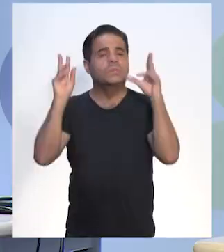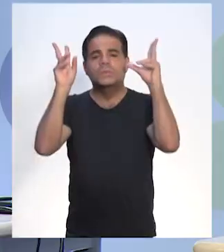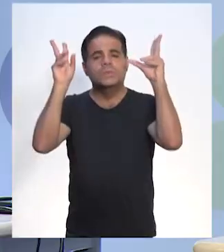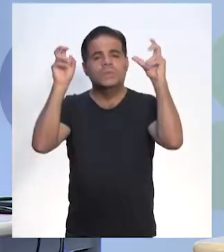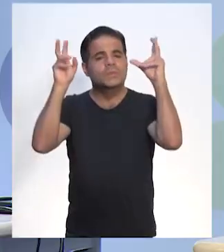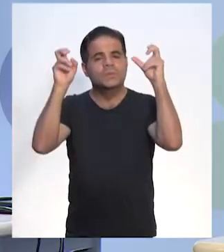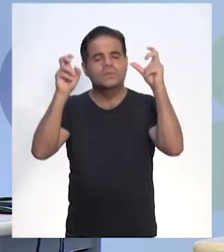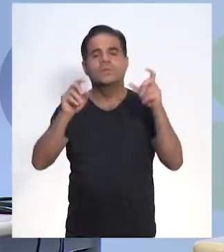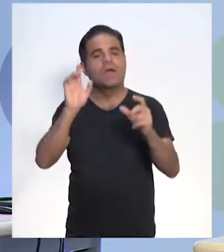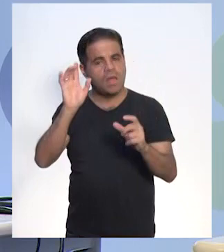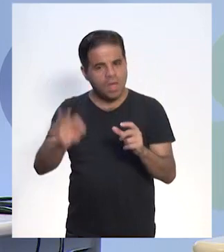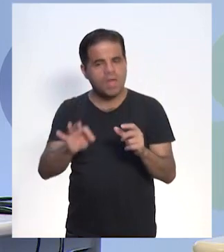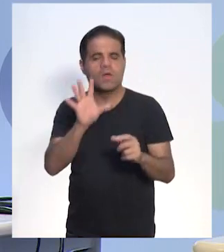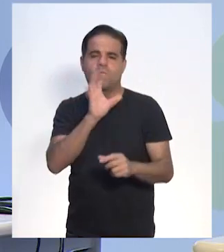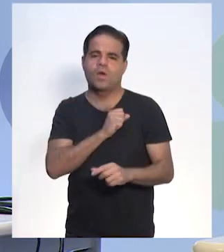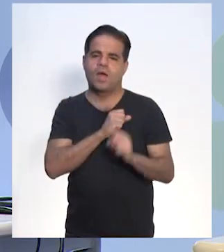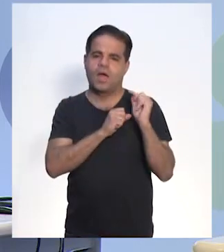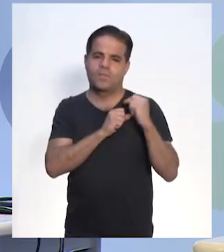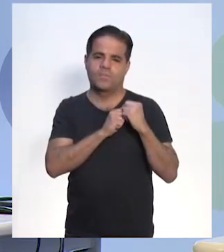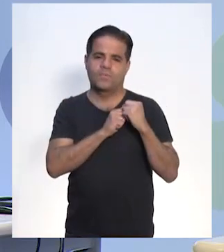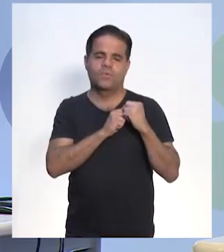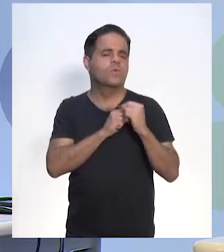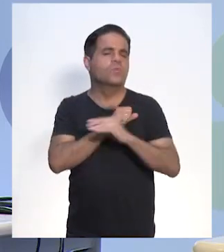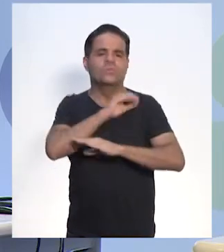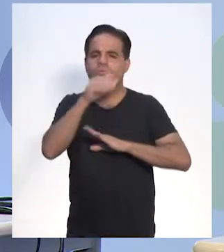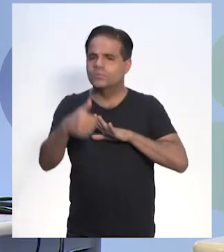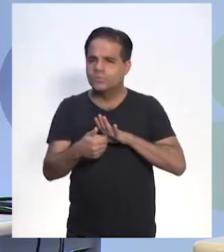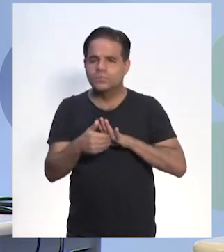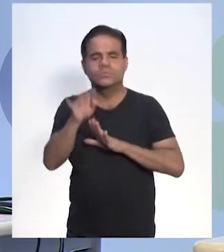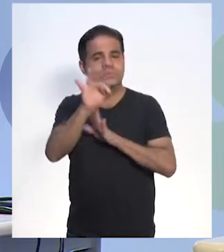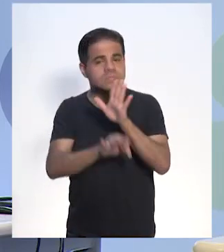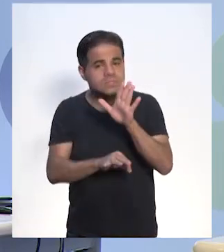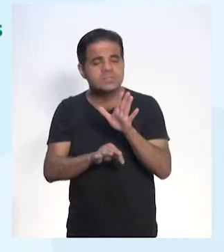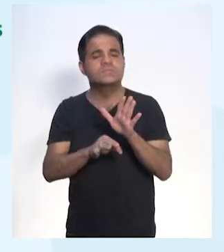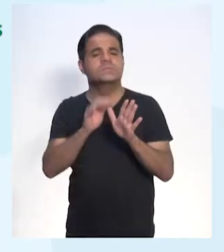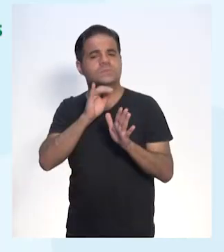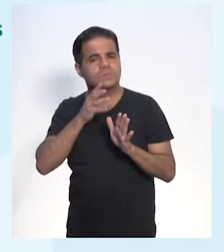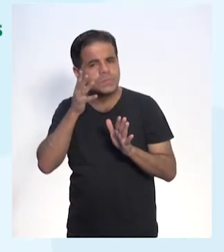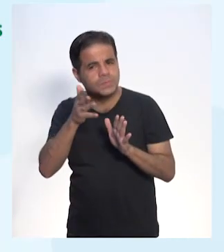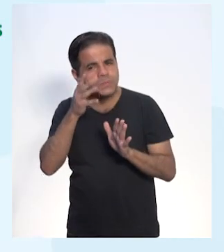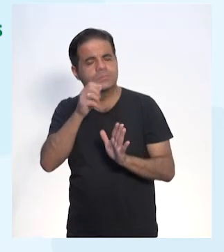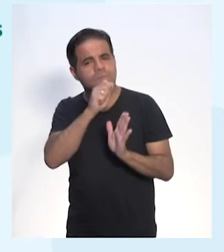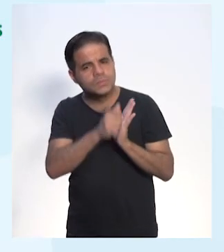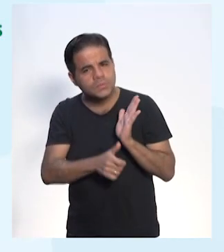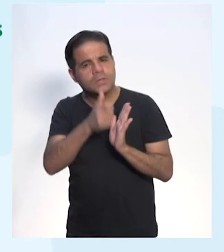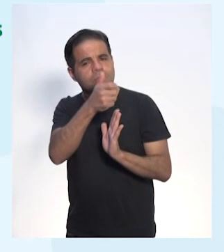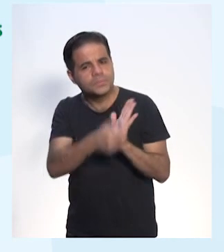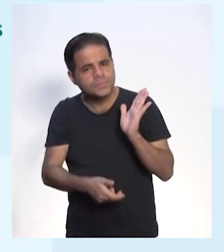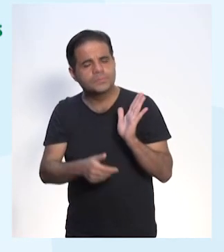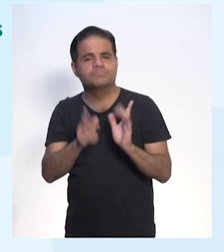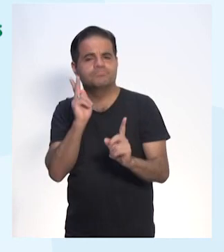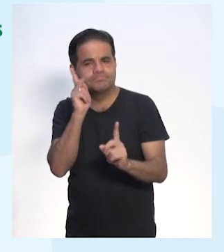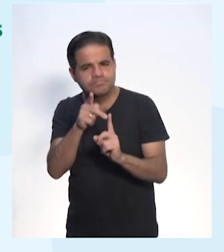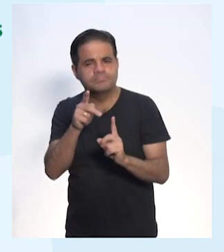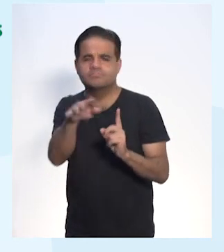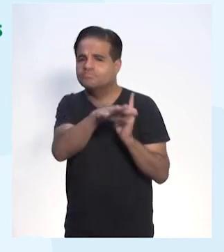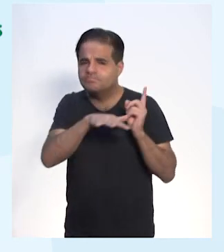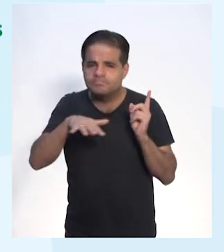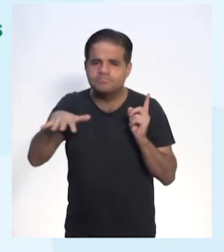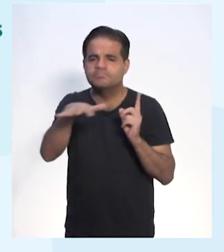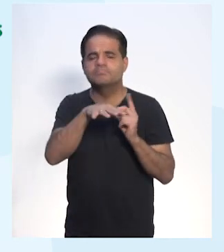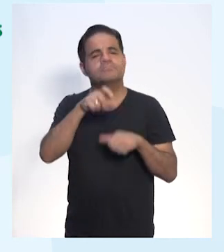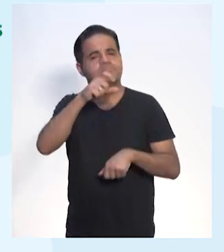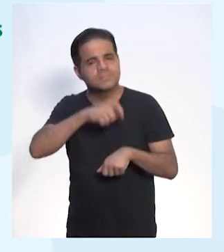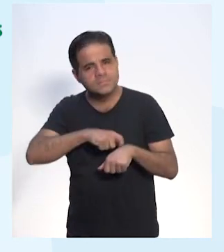aluna Esther, da Pro Patrícia, colocou personagem, espaço, tempo, narrador. E o assunto é a maneira de amar. Sabe que eu estou